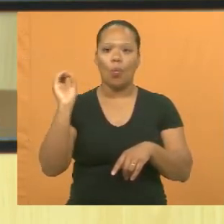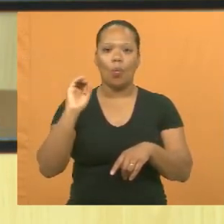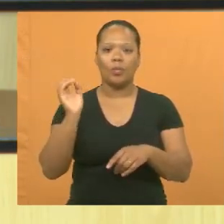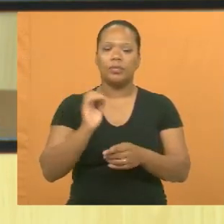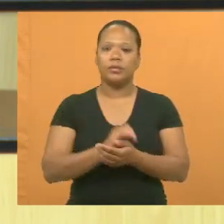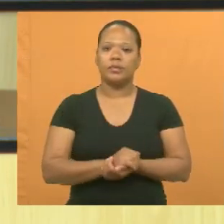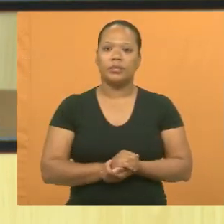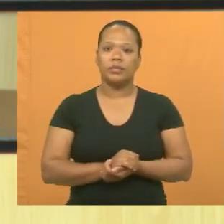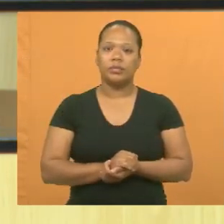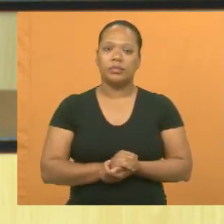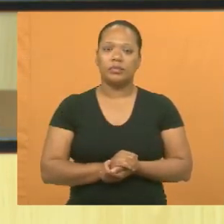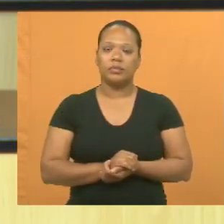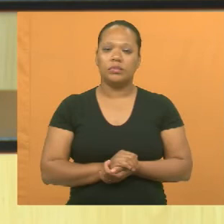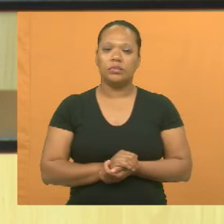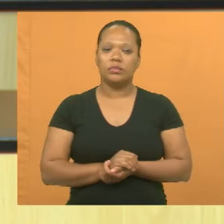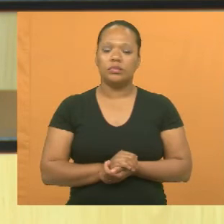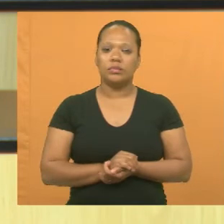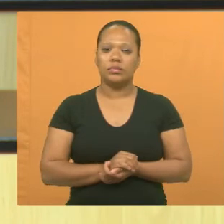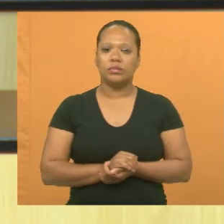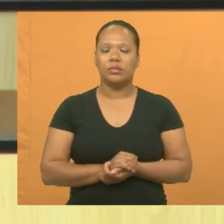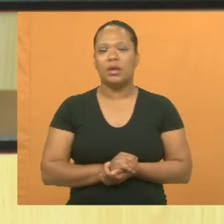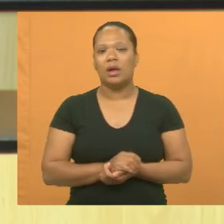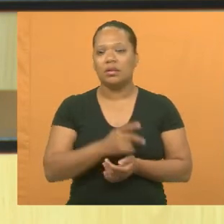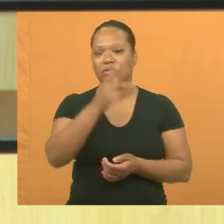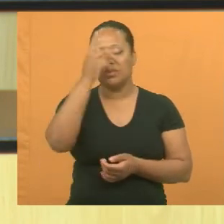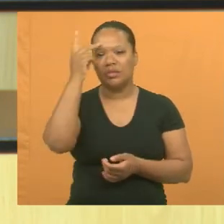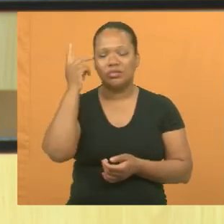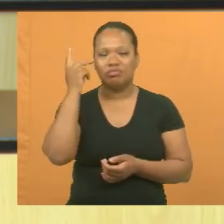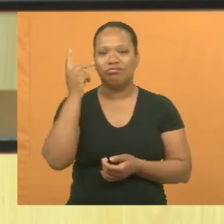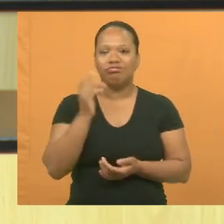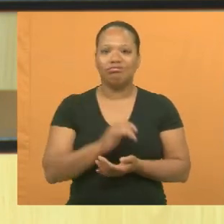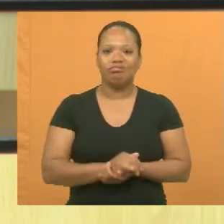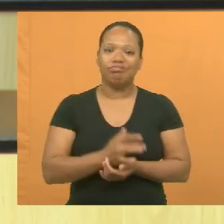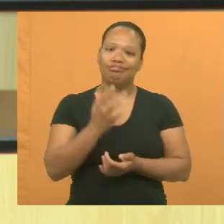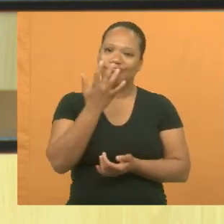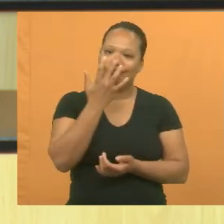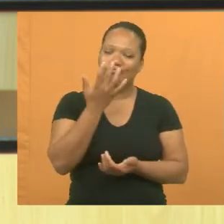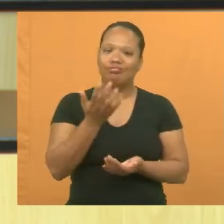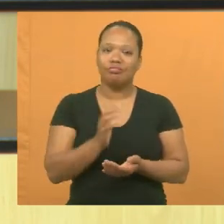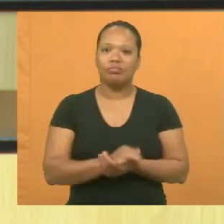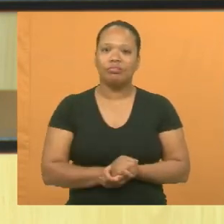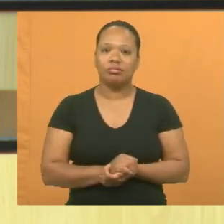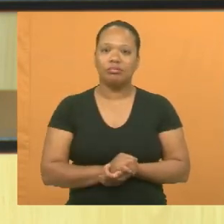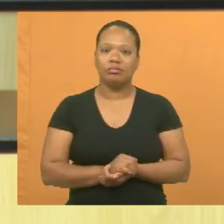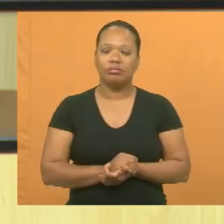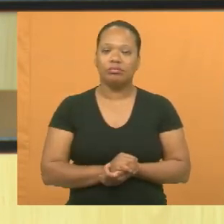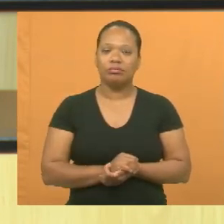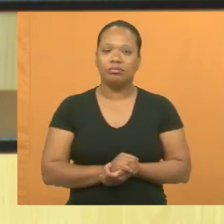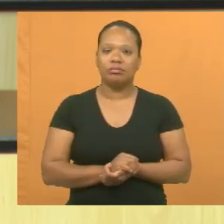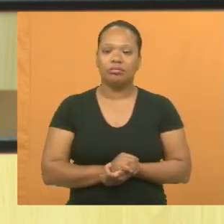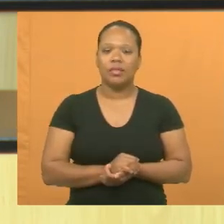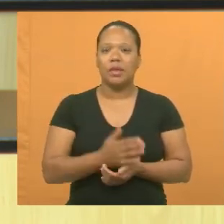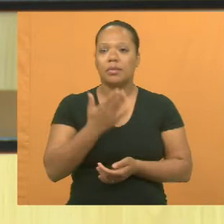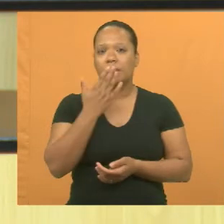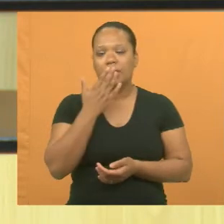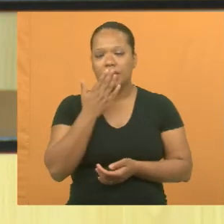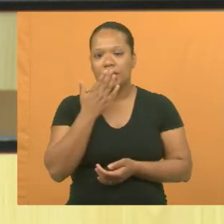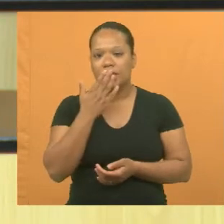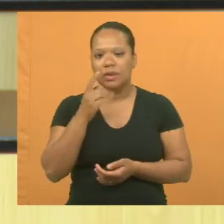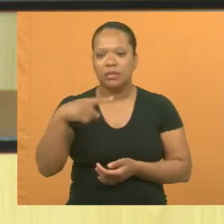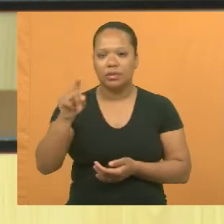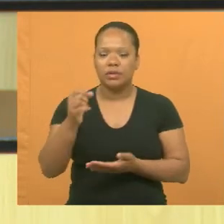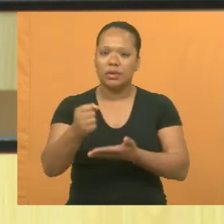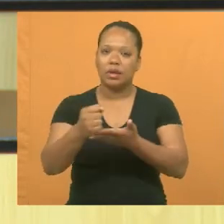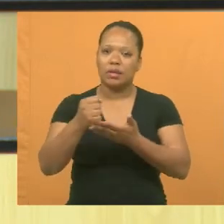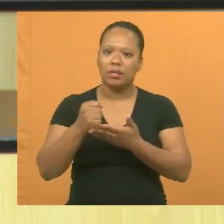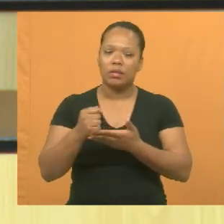comunicado, provocando uma situação incômoda e indesejável. Diante deste fato, requeremos a adoção de medidas para que